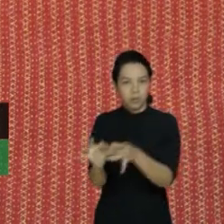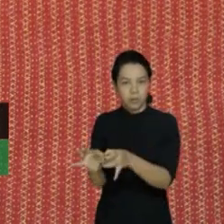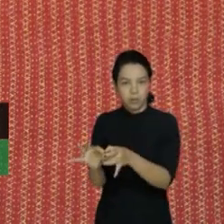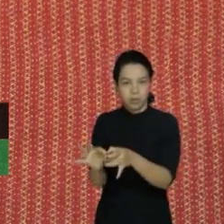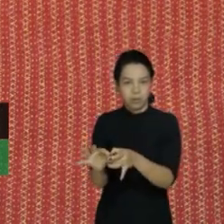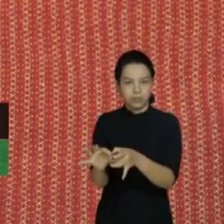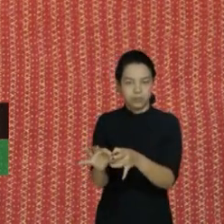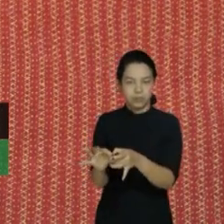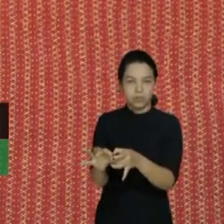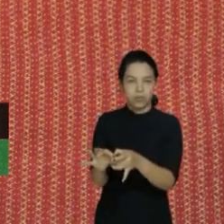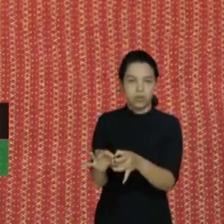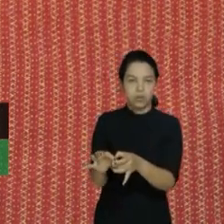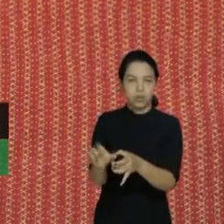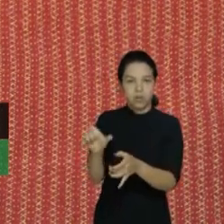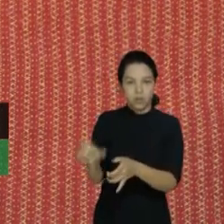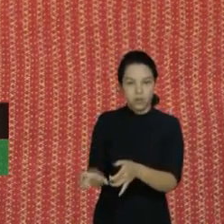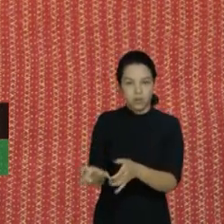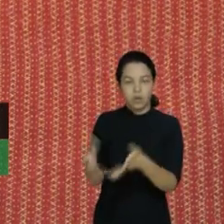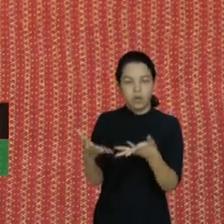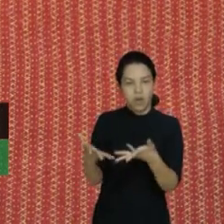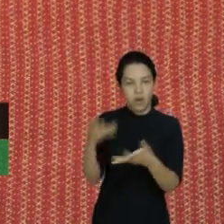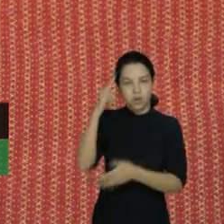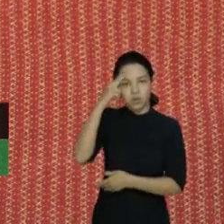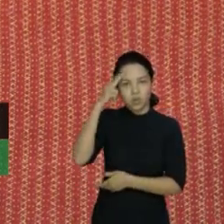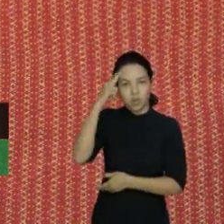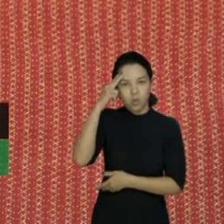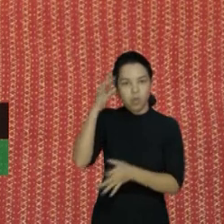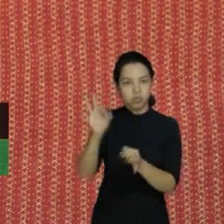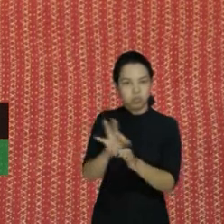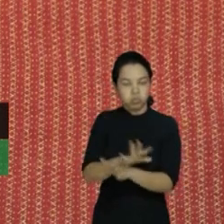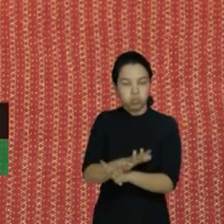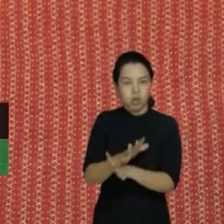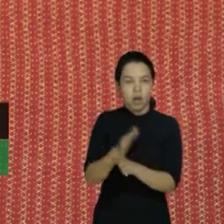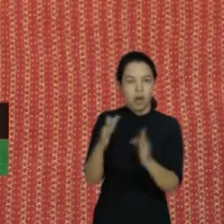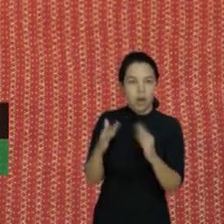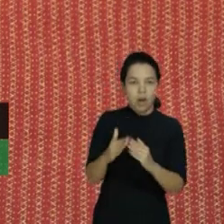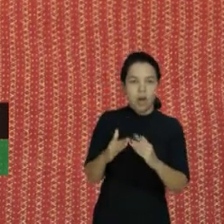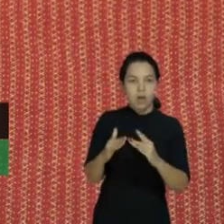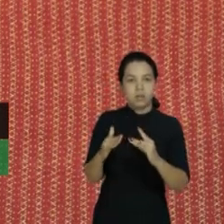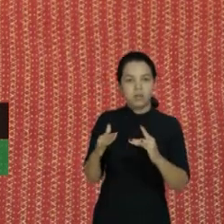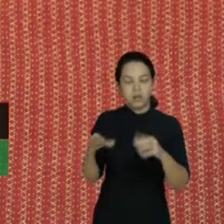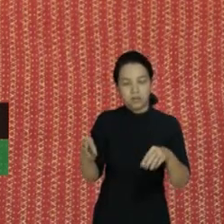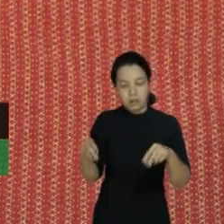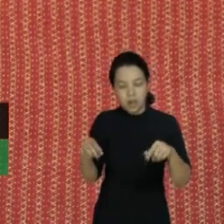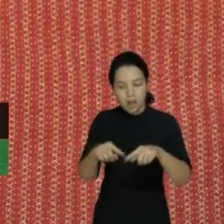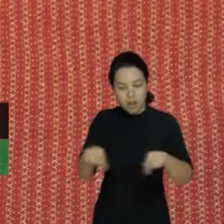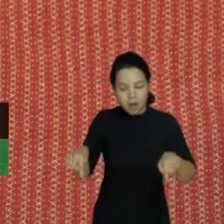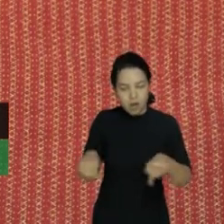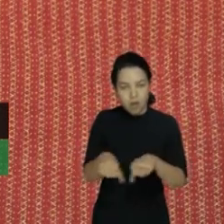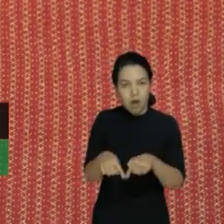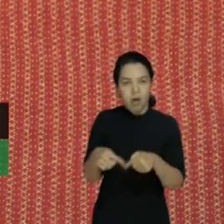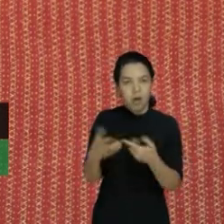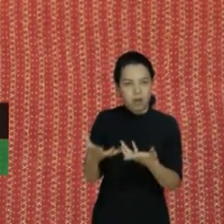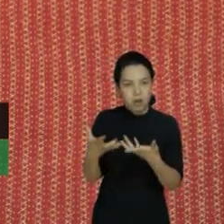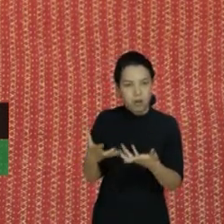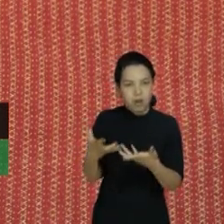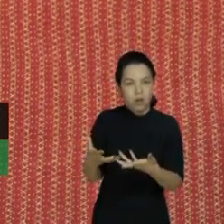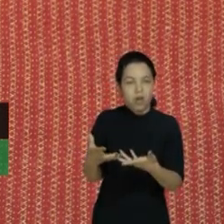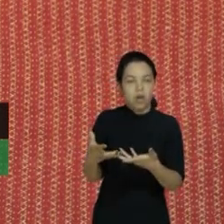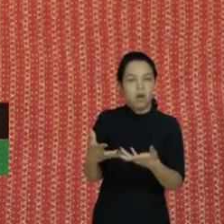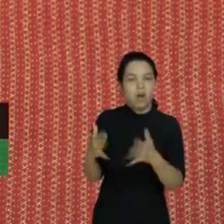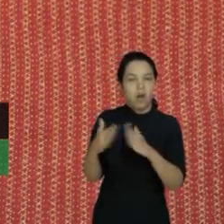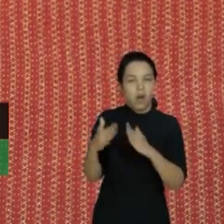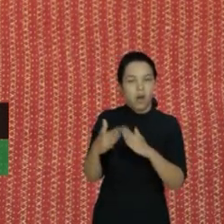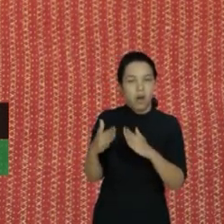de uma parte, um sonho de ter a sua casa própria, de ter o seu terreno, de ter uma moradia, um lar, para poder